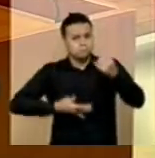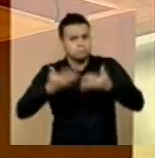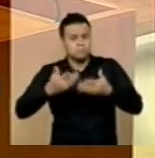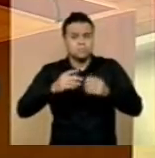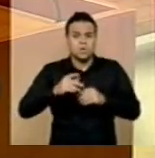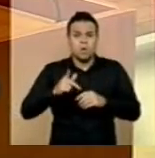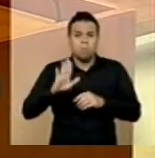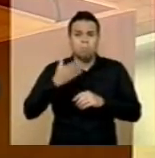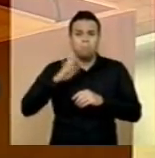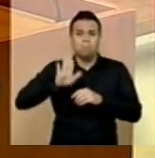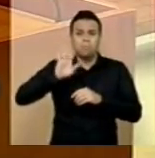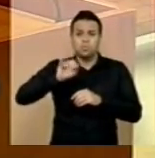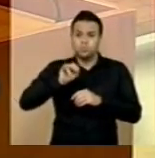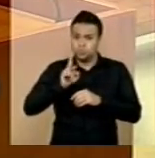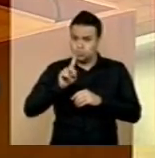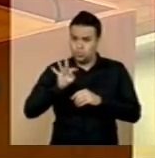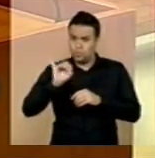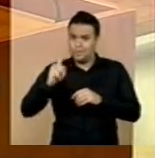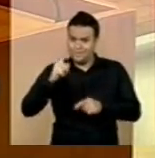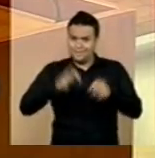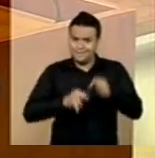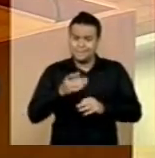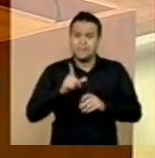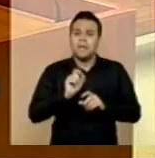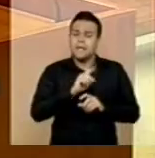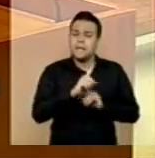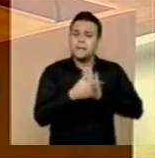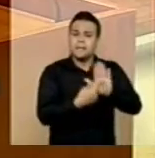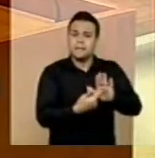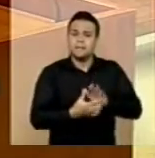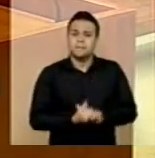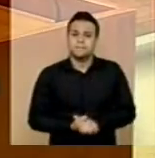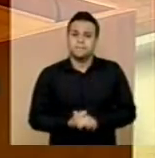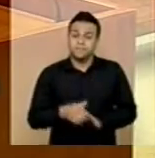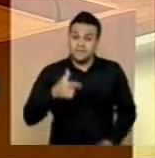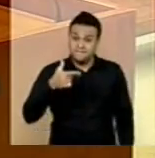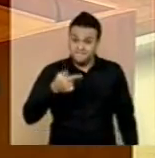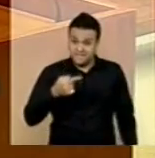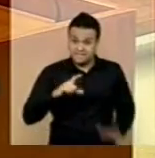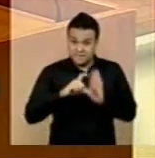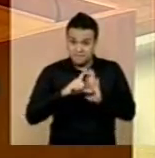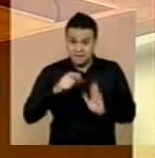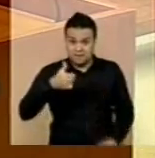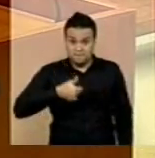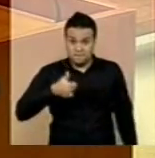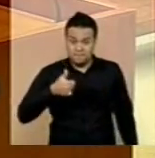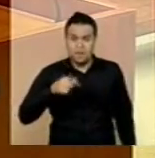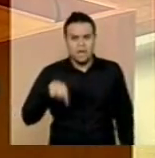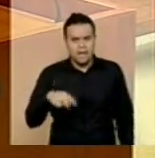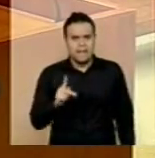jurista Adil Amigo Bulos, no qual ele assevera que o 27, parágrafo 1º, ele é um